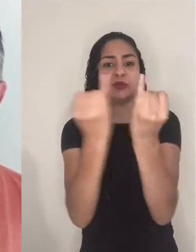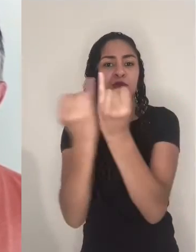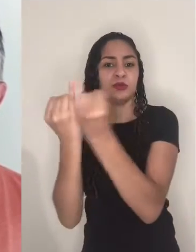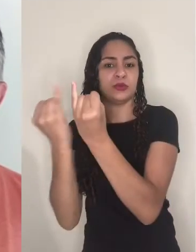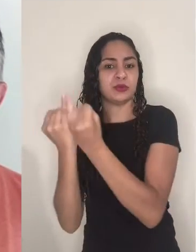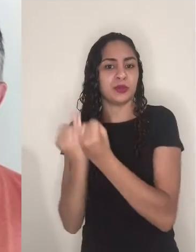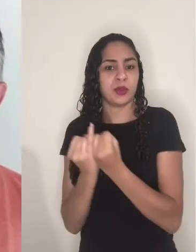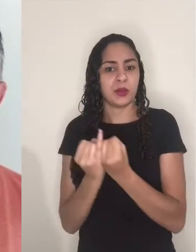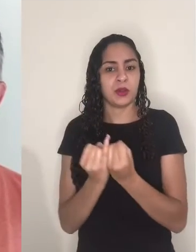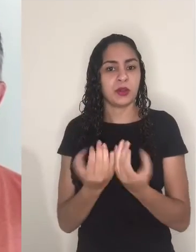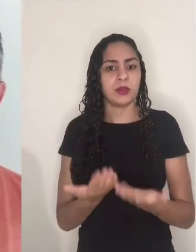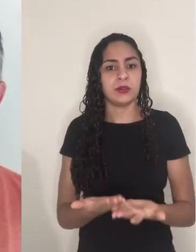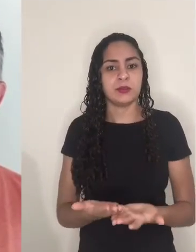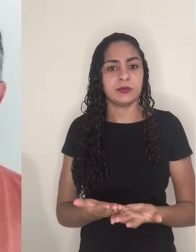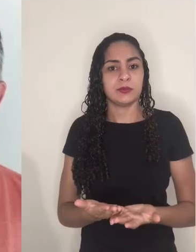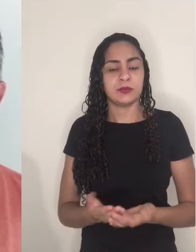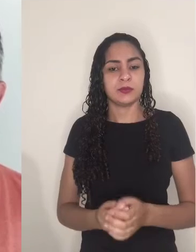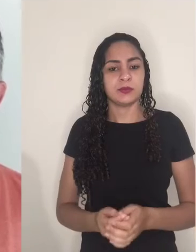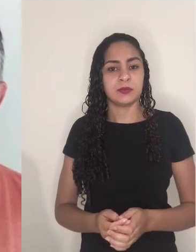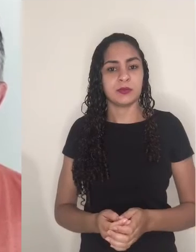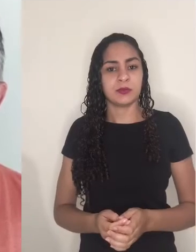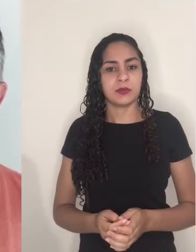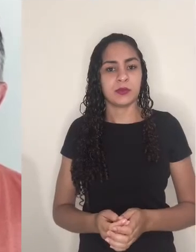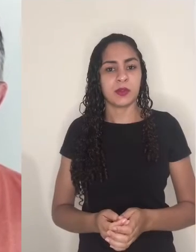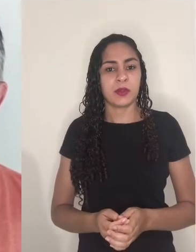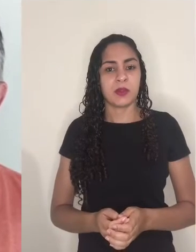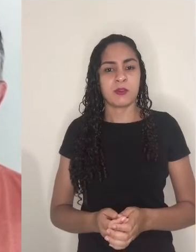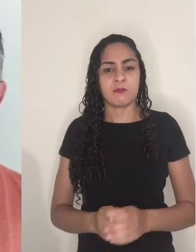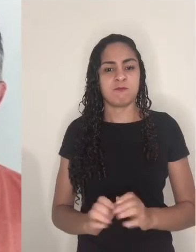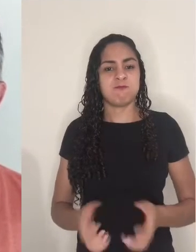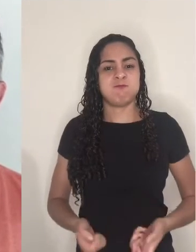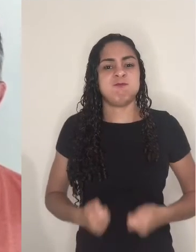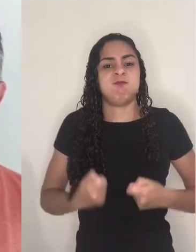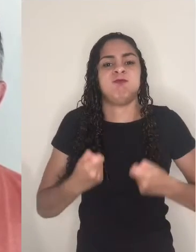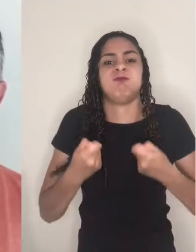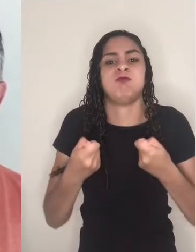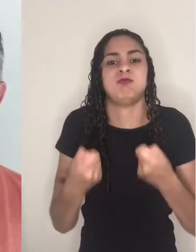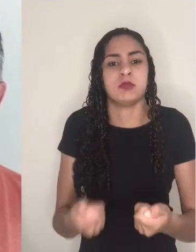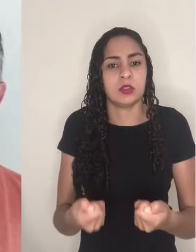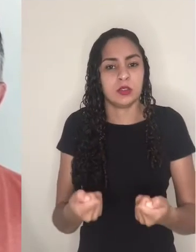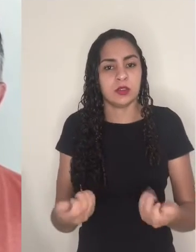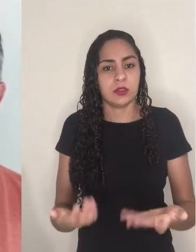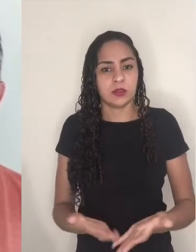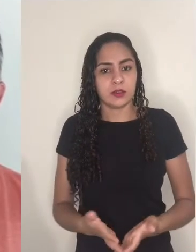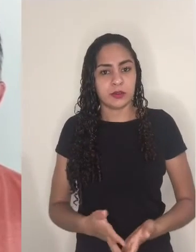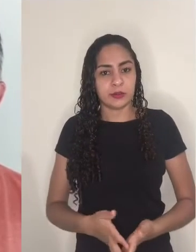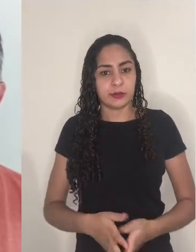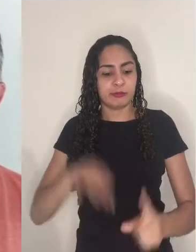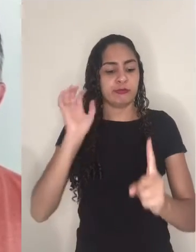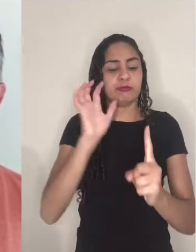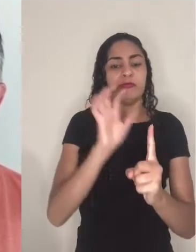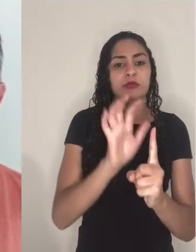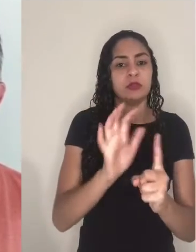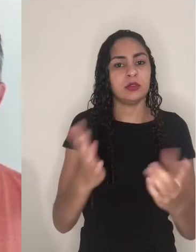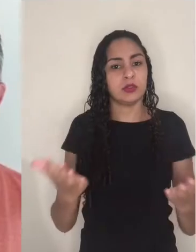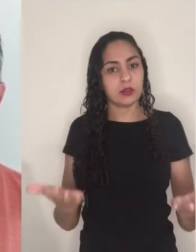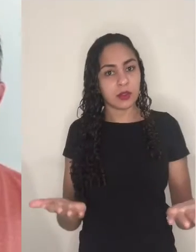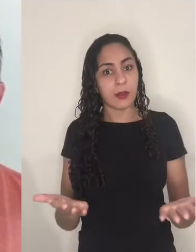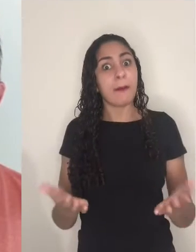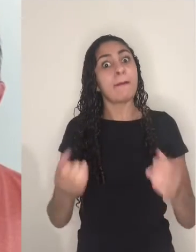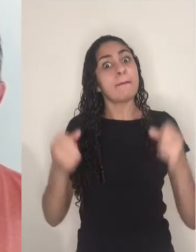que andam no temor de Deus, que se doam para fazer a vontade dele dia após dia?